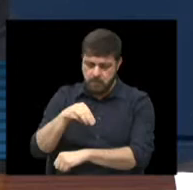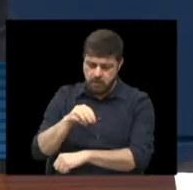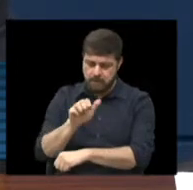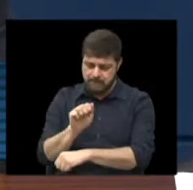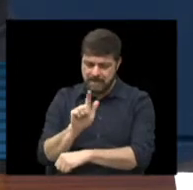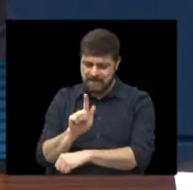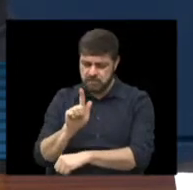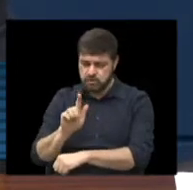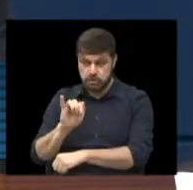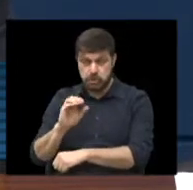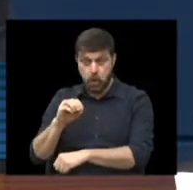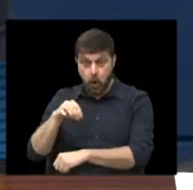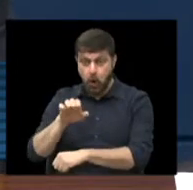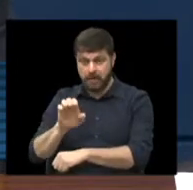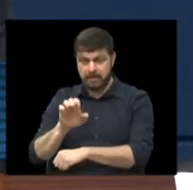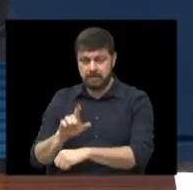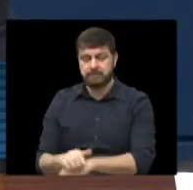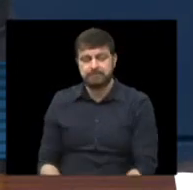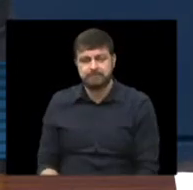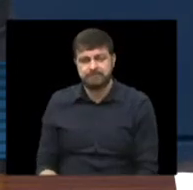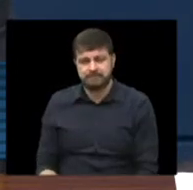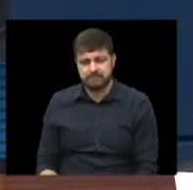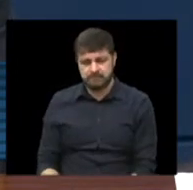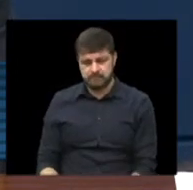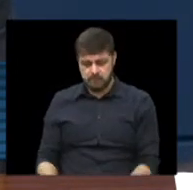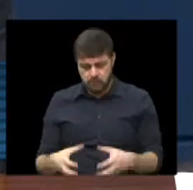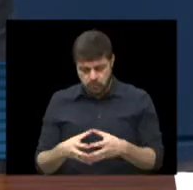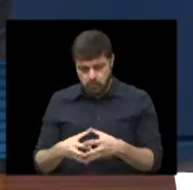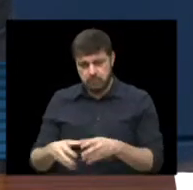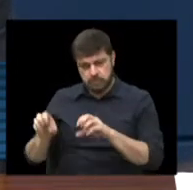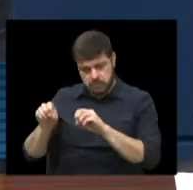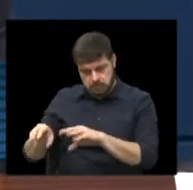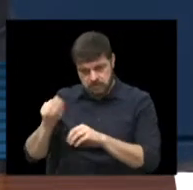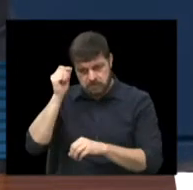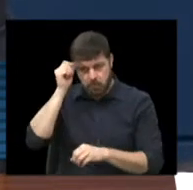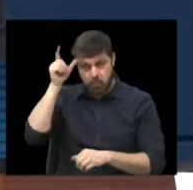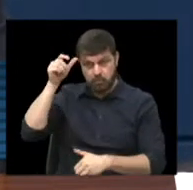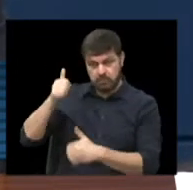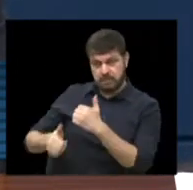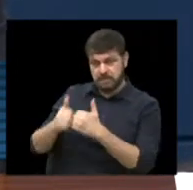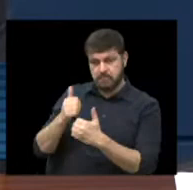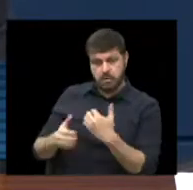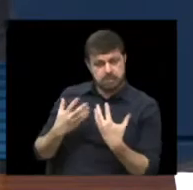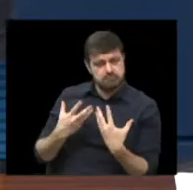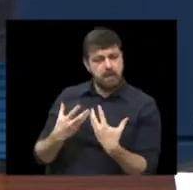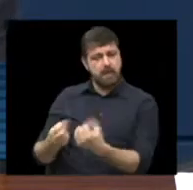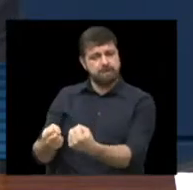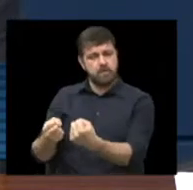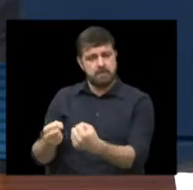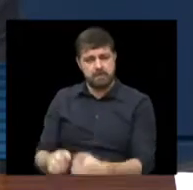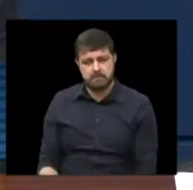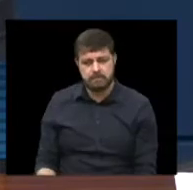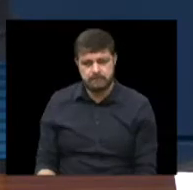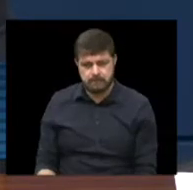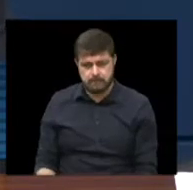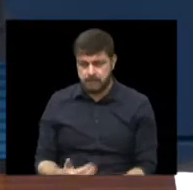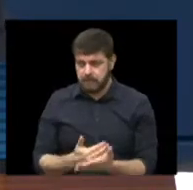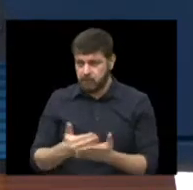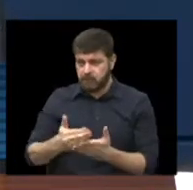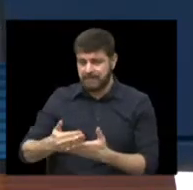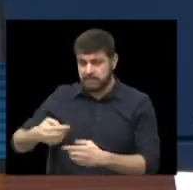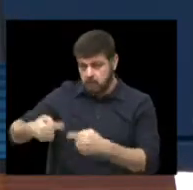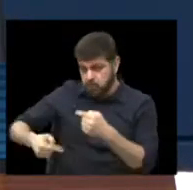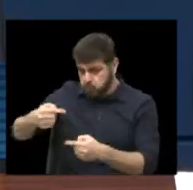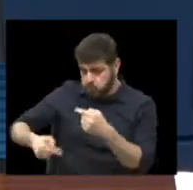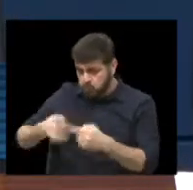município de Campinas. Parecer da Comissão de Educação, Cultura e Esporte favorável. Projeto entra